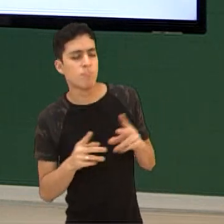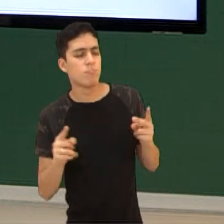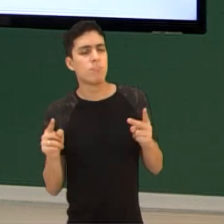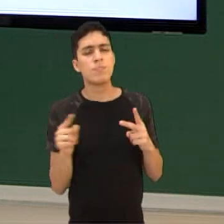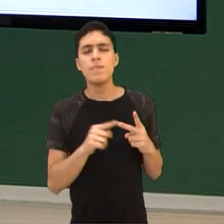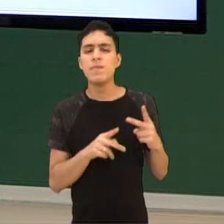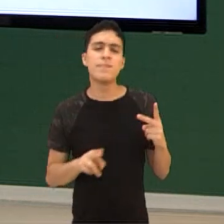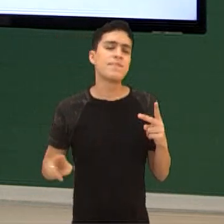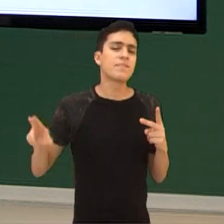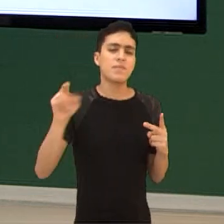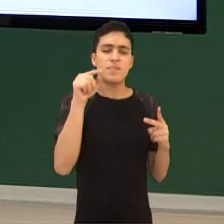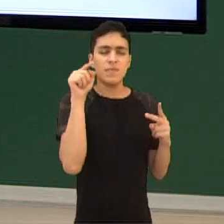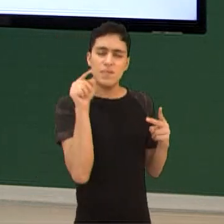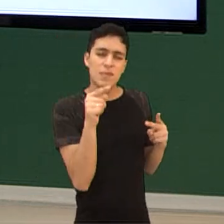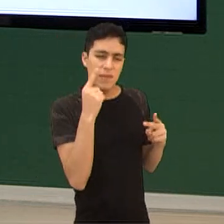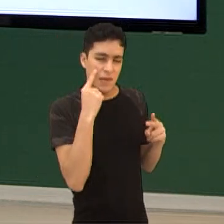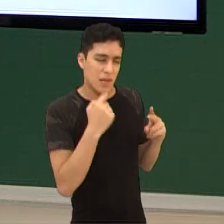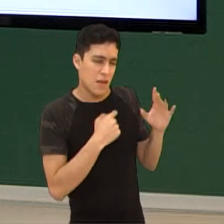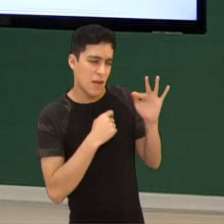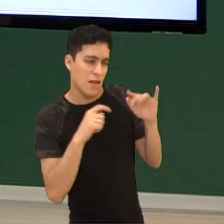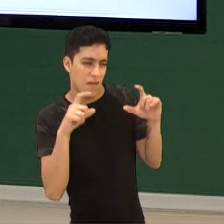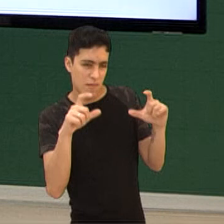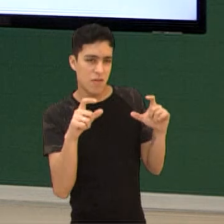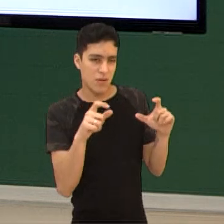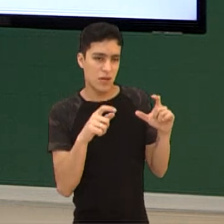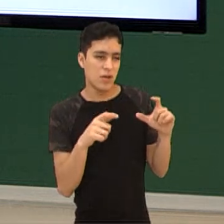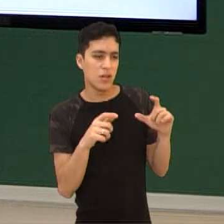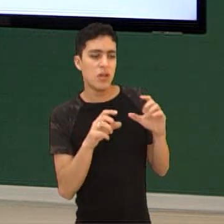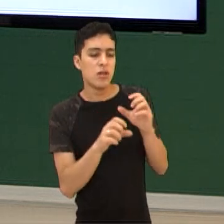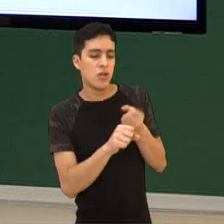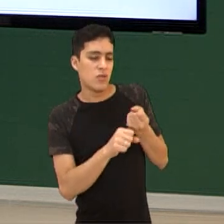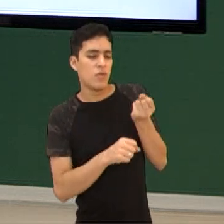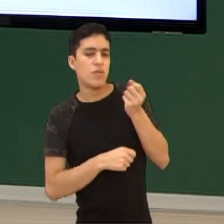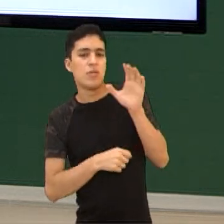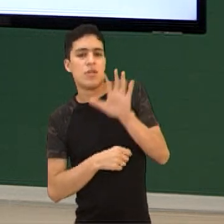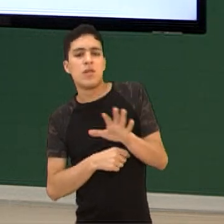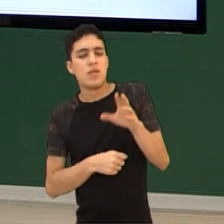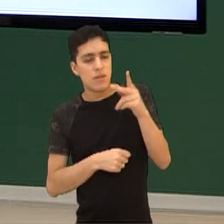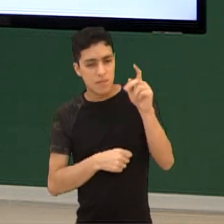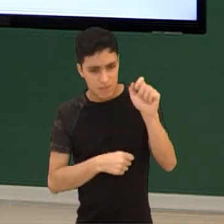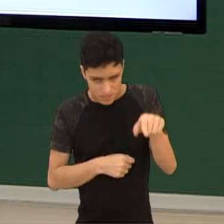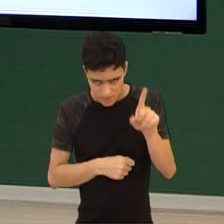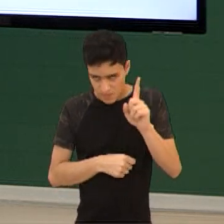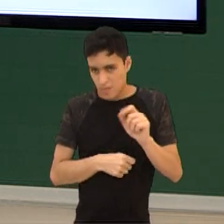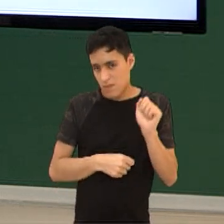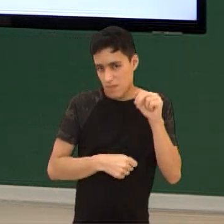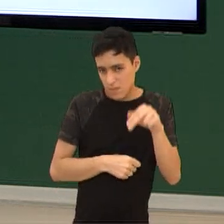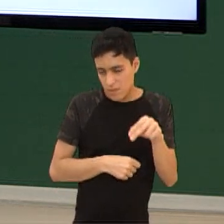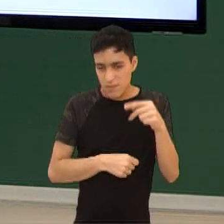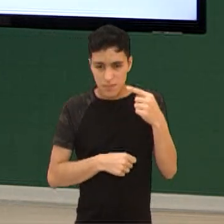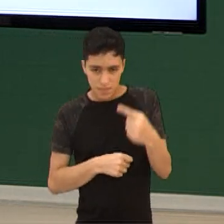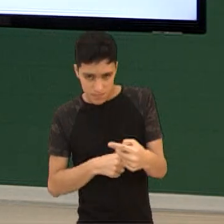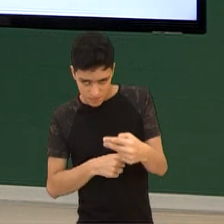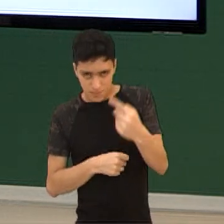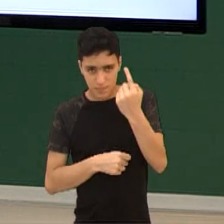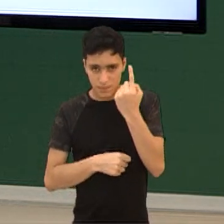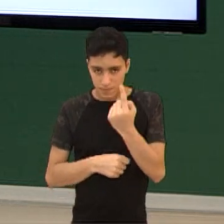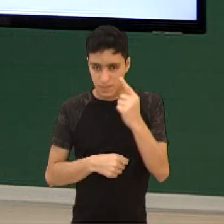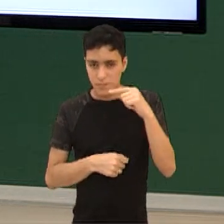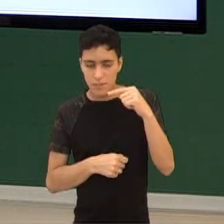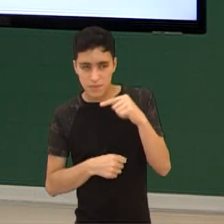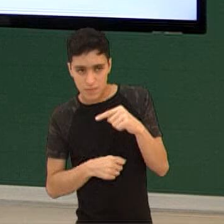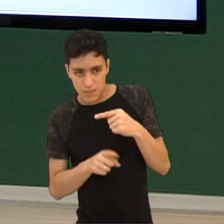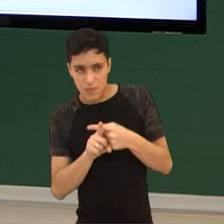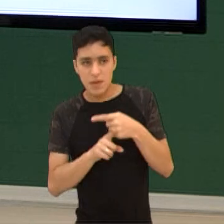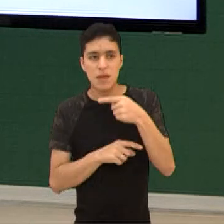Aplique a fórmula do termo geral da PA, que é AN igual a 1 mais N menos